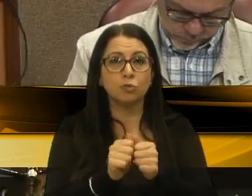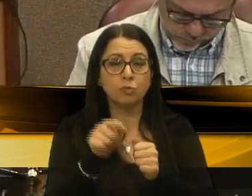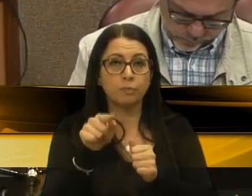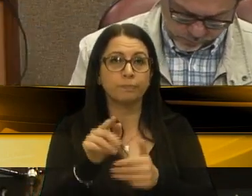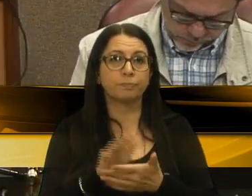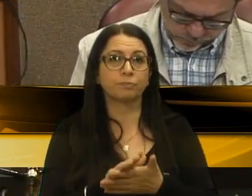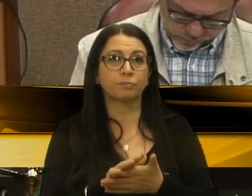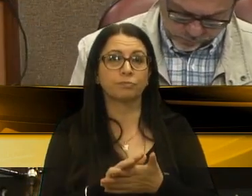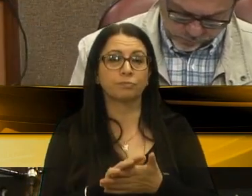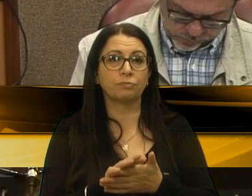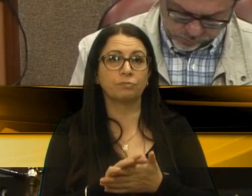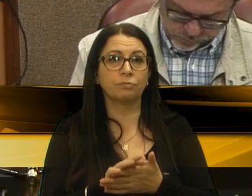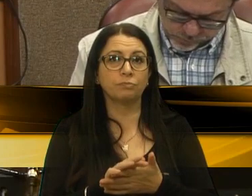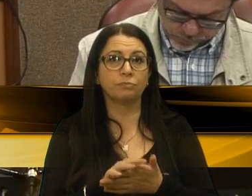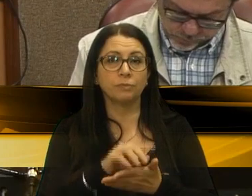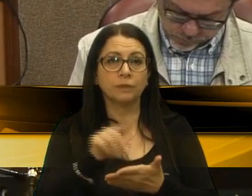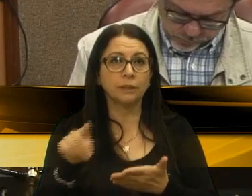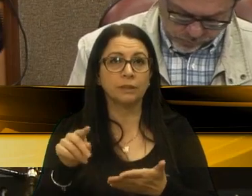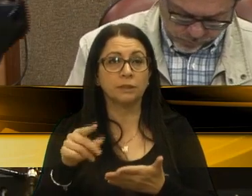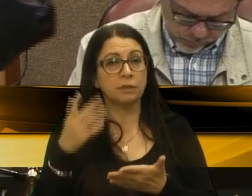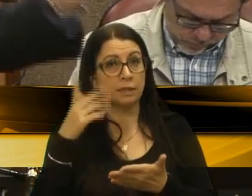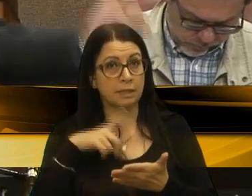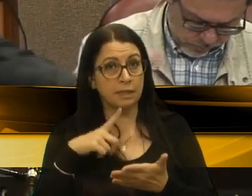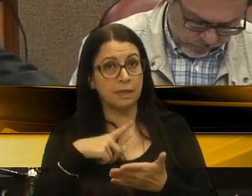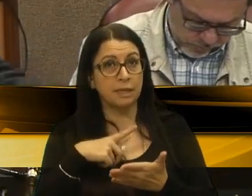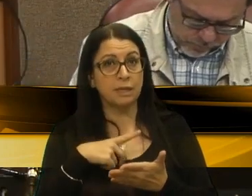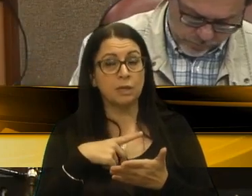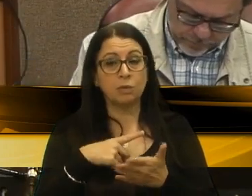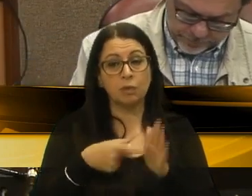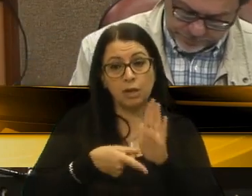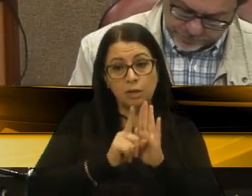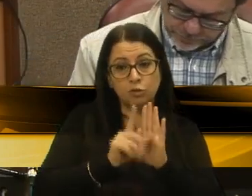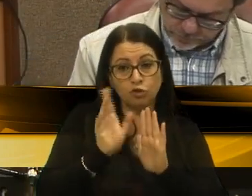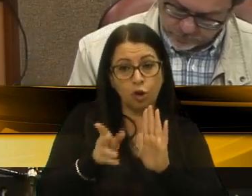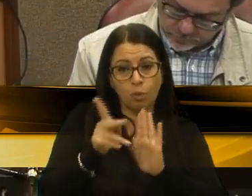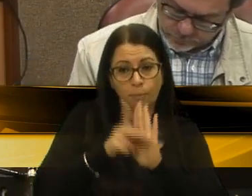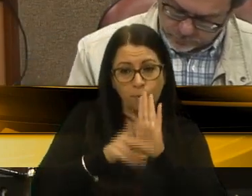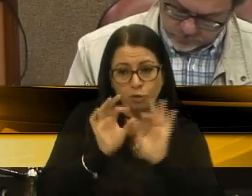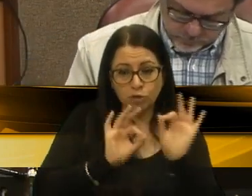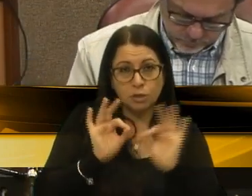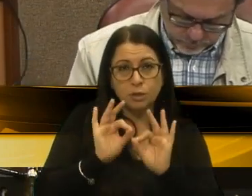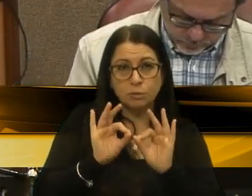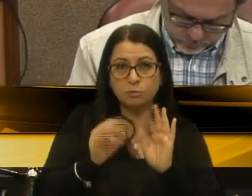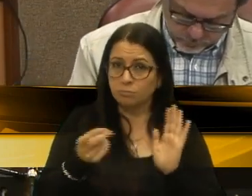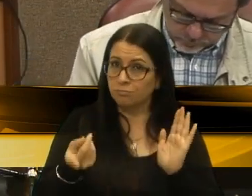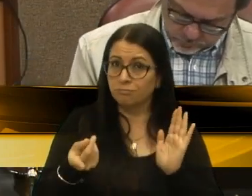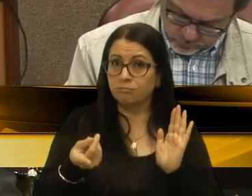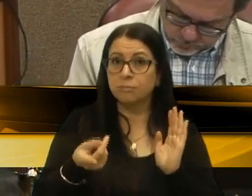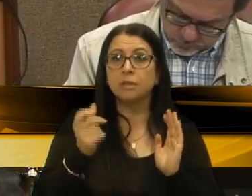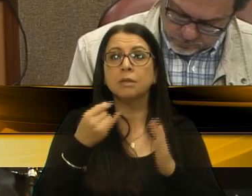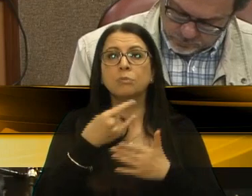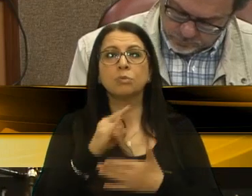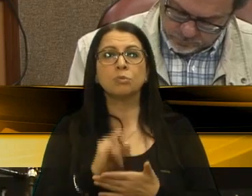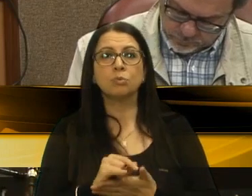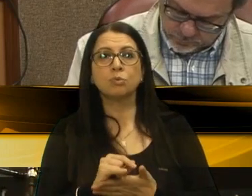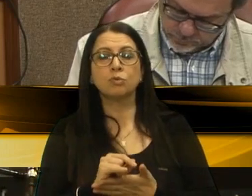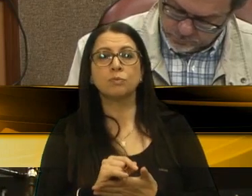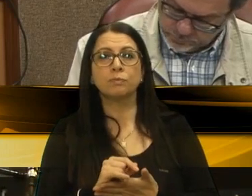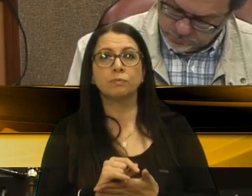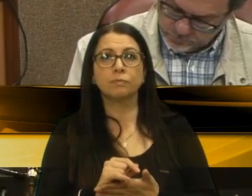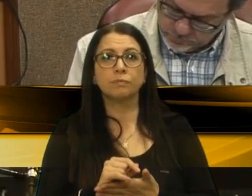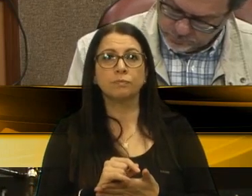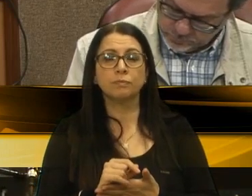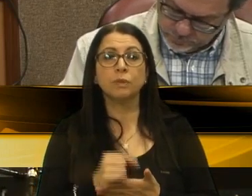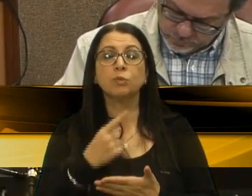esta câmara de compensação, né? Nós temos um anteprojeto disso já captado. E, por último, justamente,